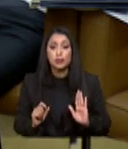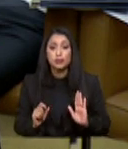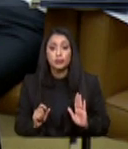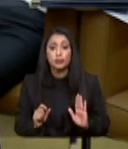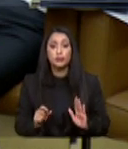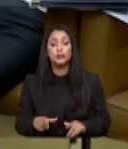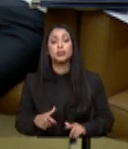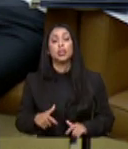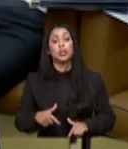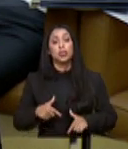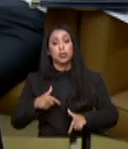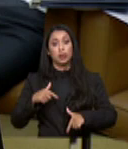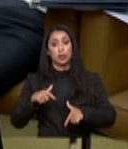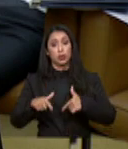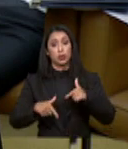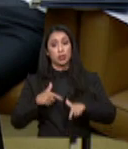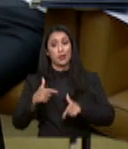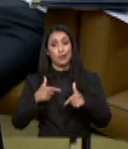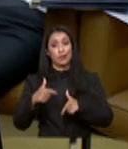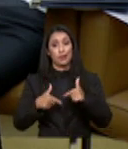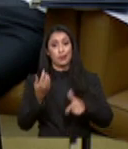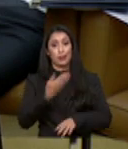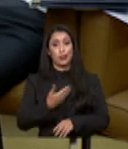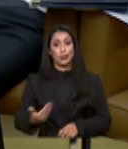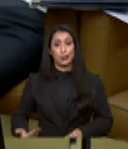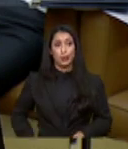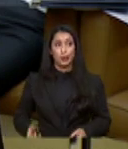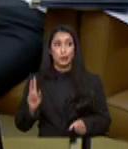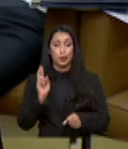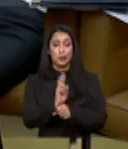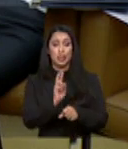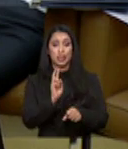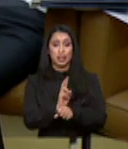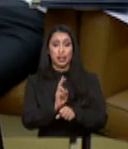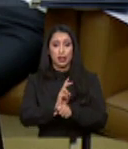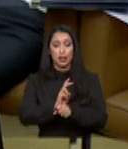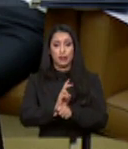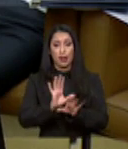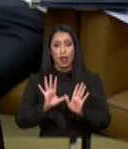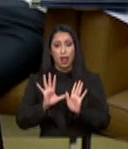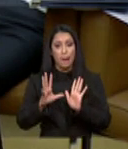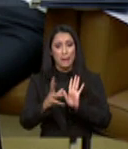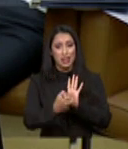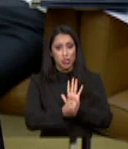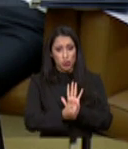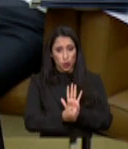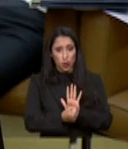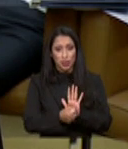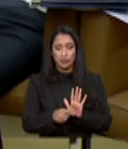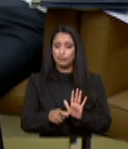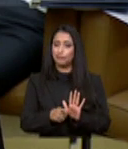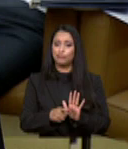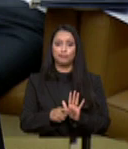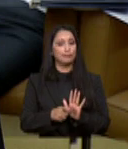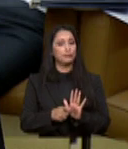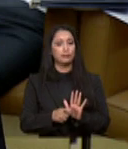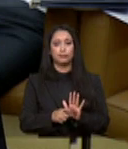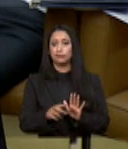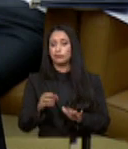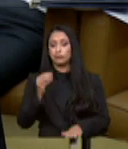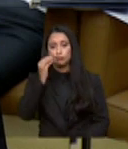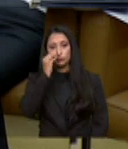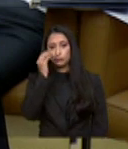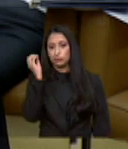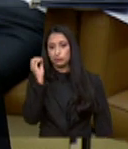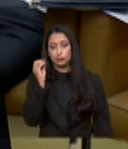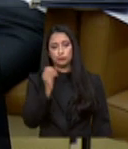a atividade de Estado, no sentido de preservação da Amazônia, não vem sendo cumprida